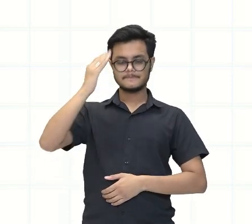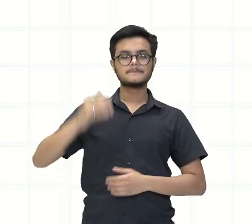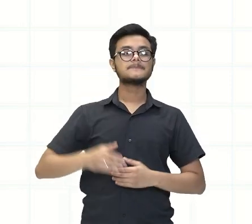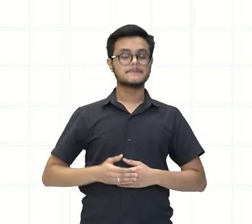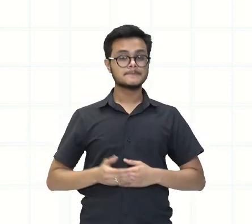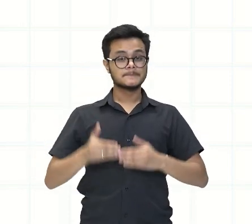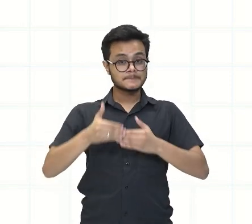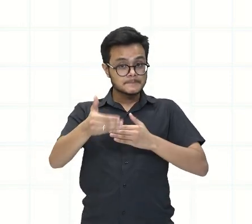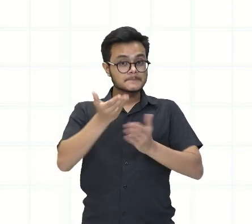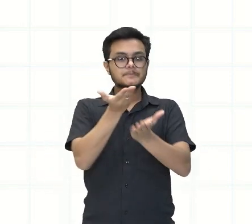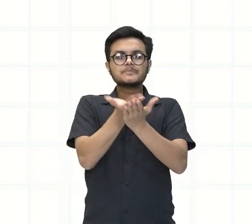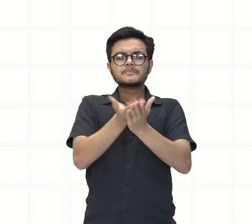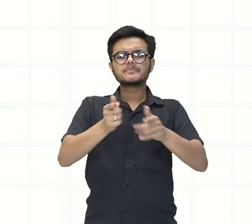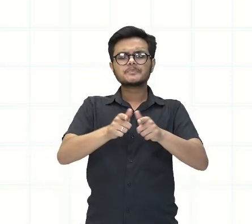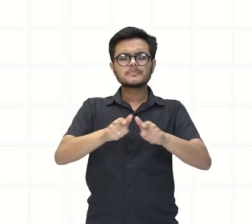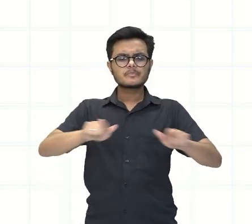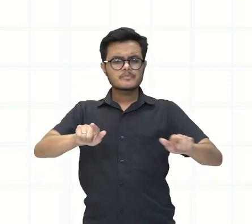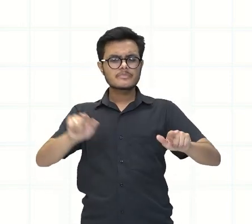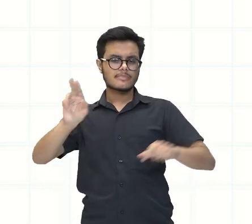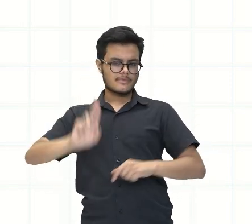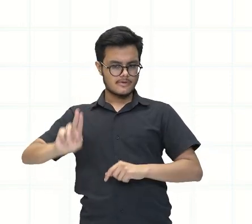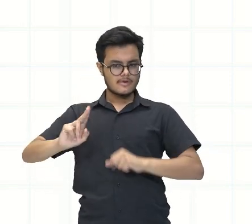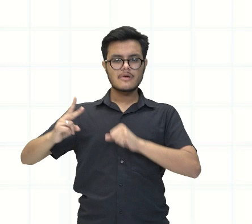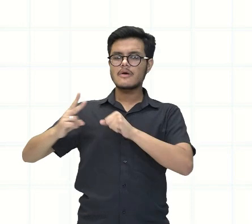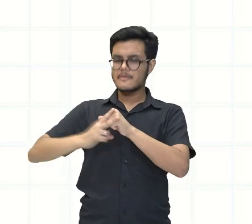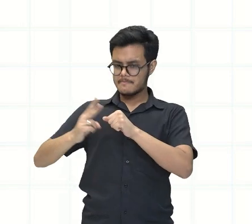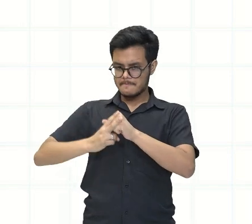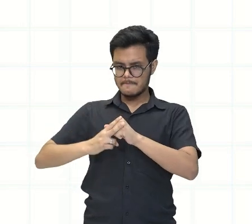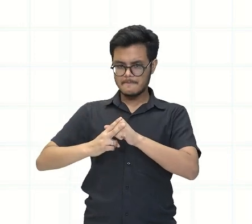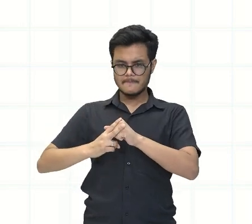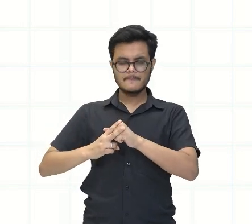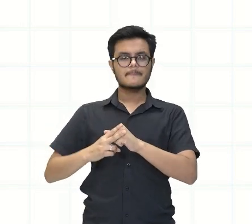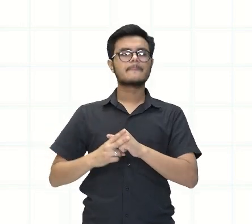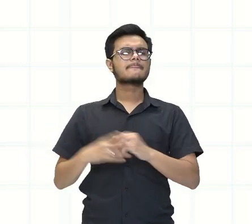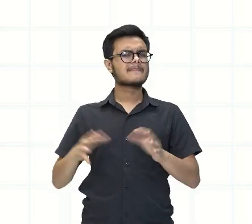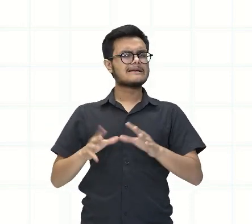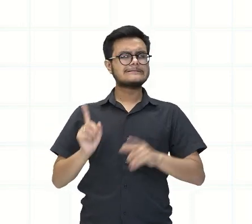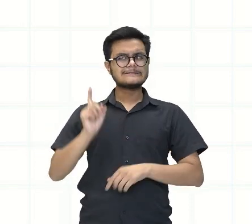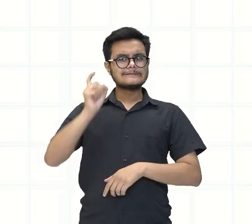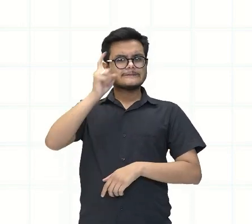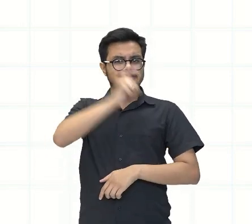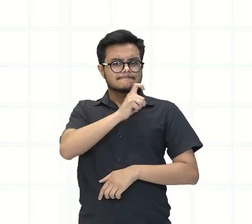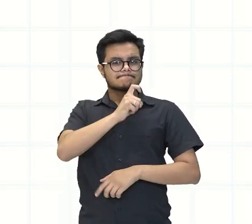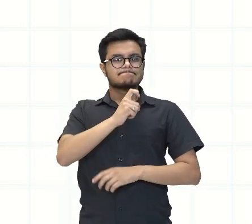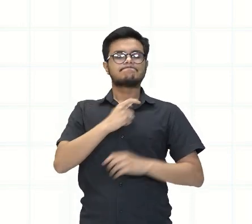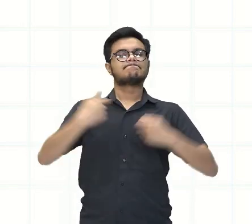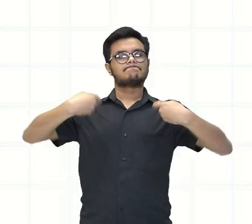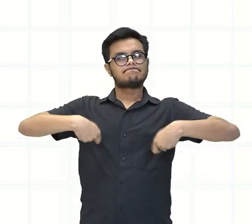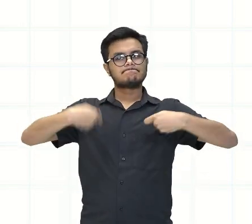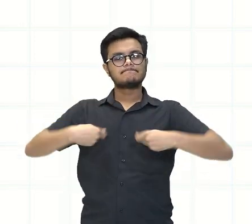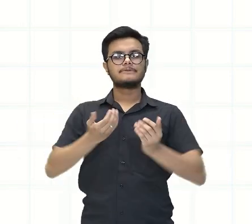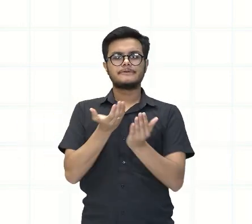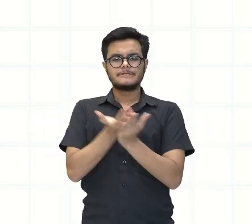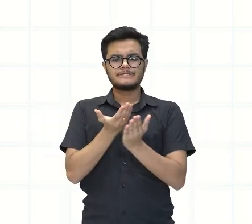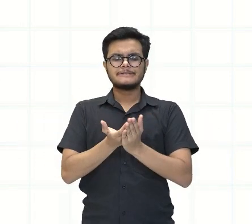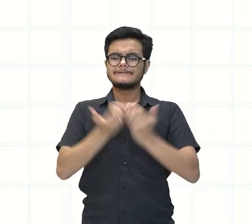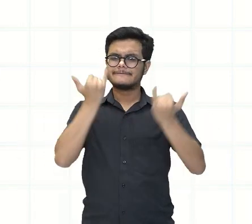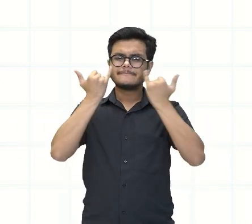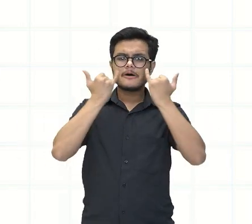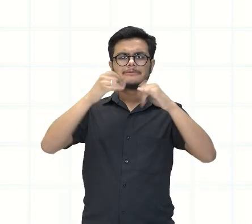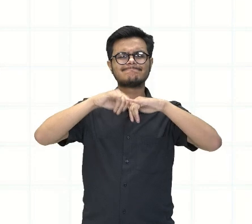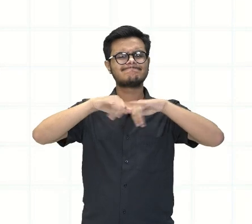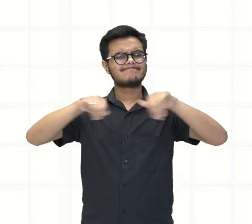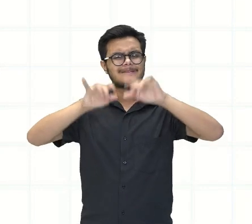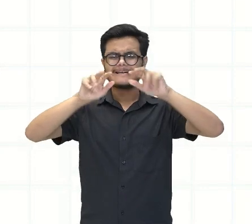a classe gramatical do verbo é uma classe gramatical complexa, densa, que informa muita coisa e